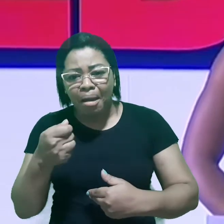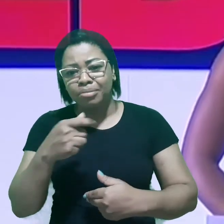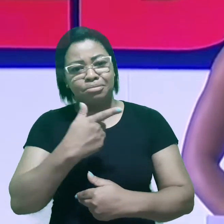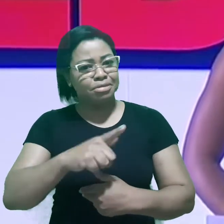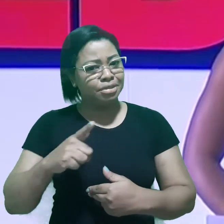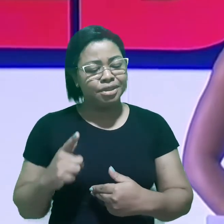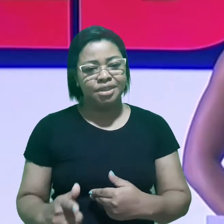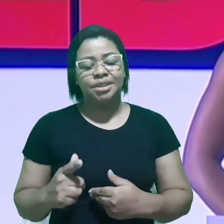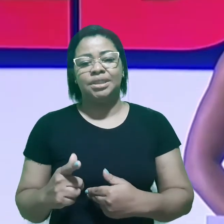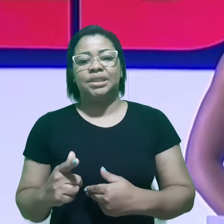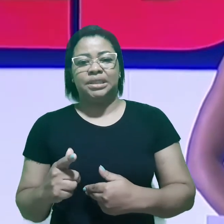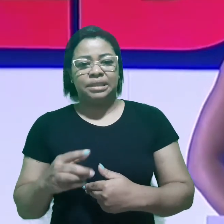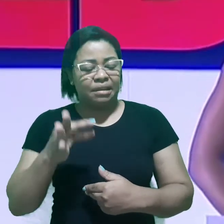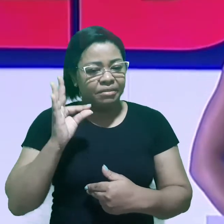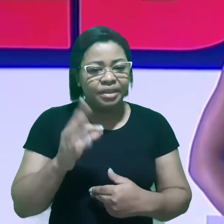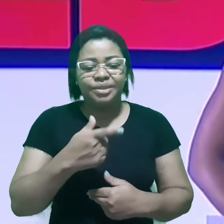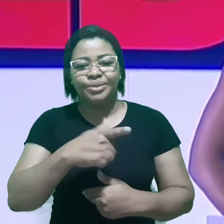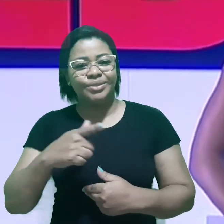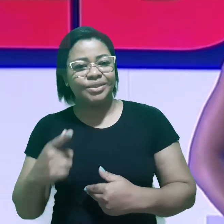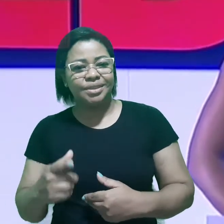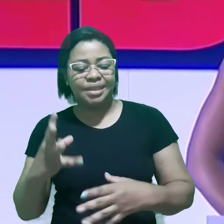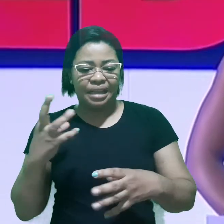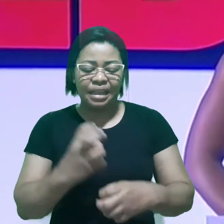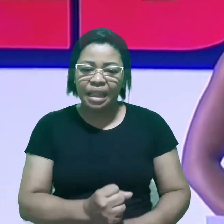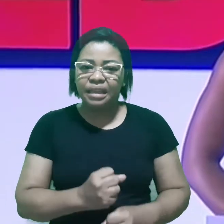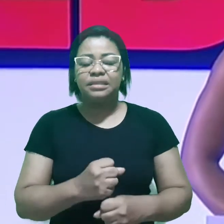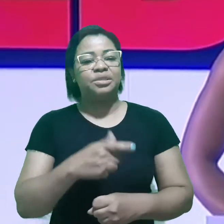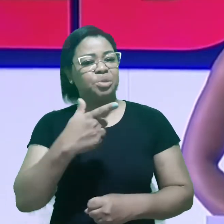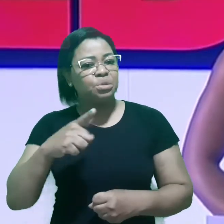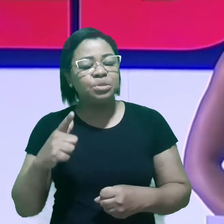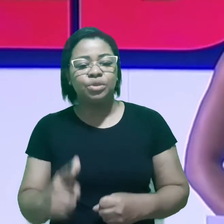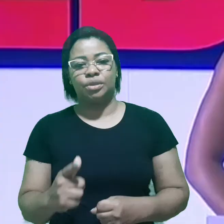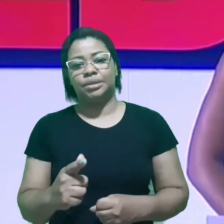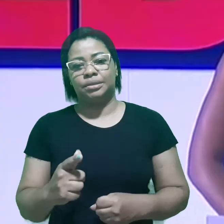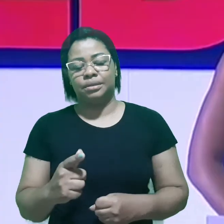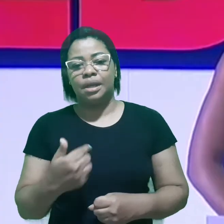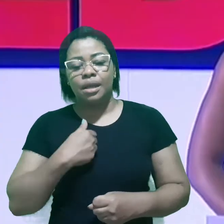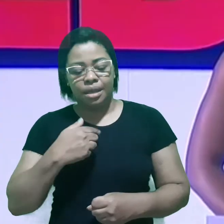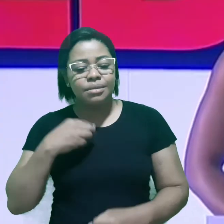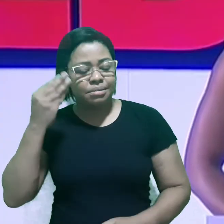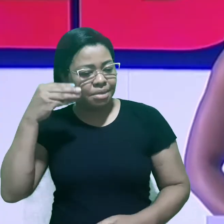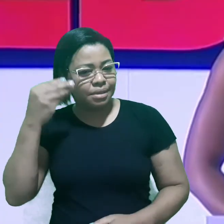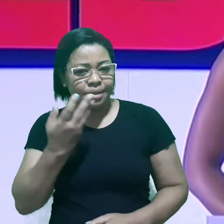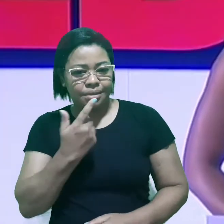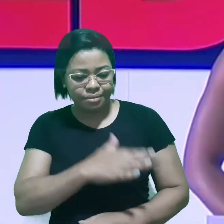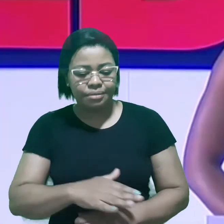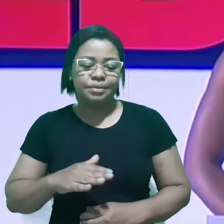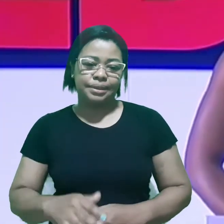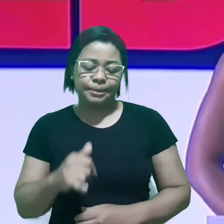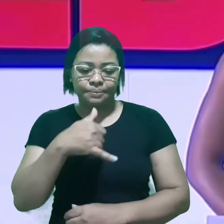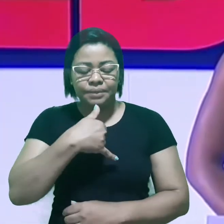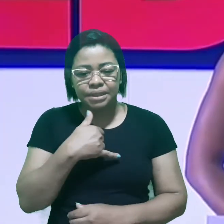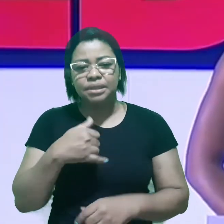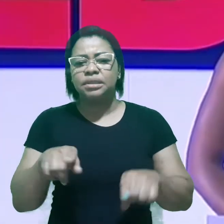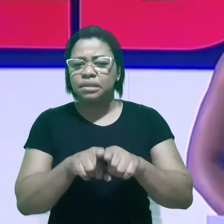racionado. E, acima de tudo, um tipo de medo político normalizado invadiu nossas